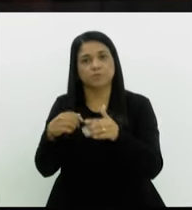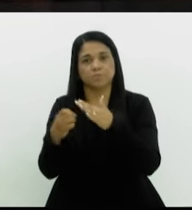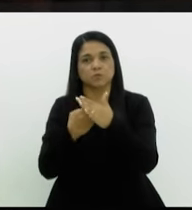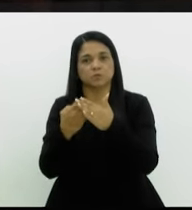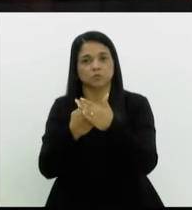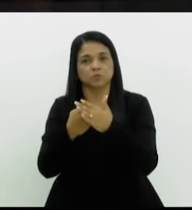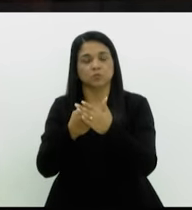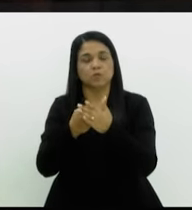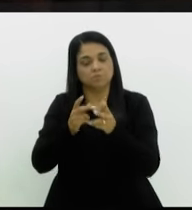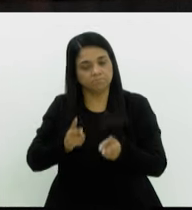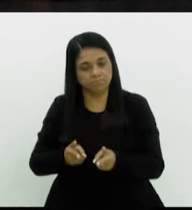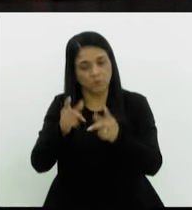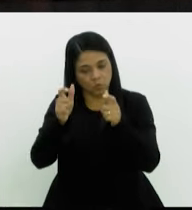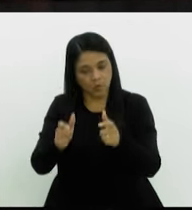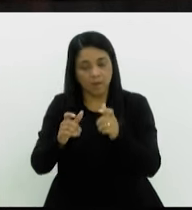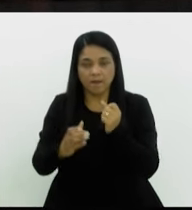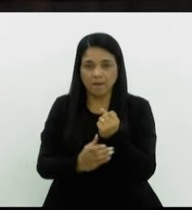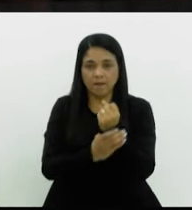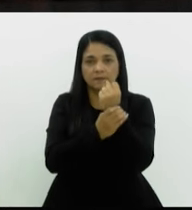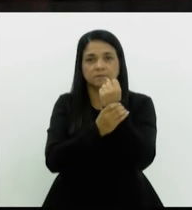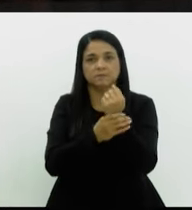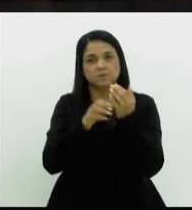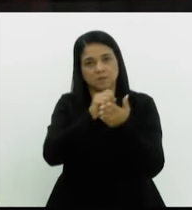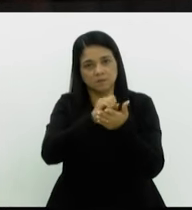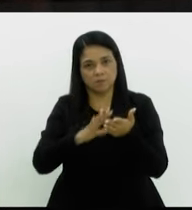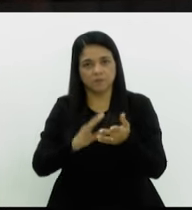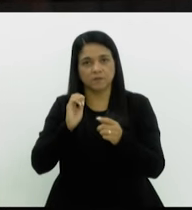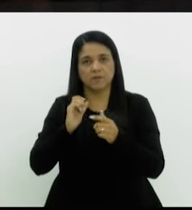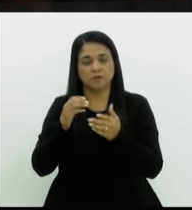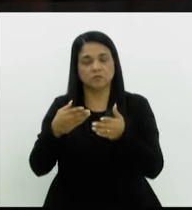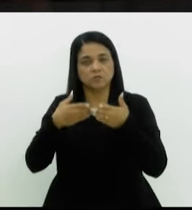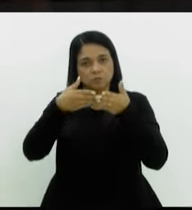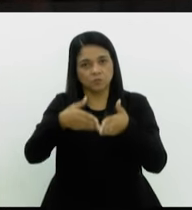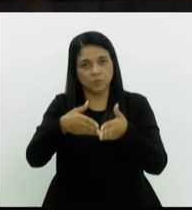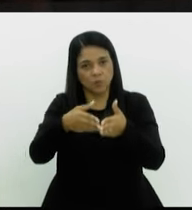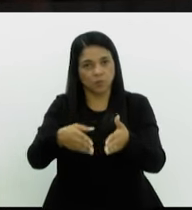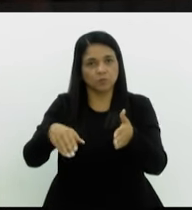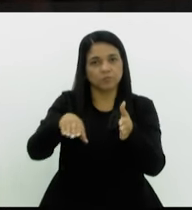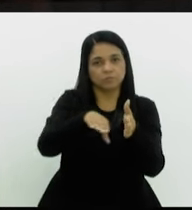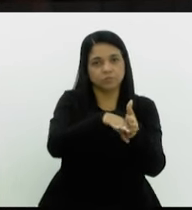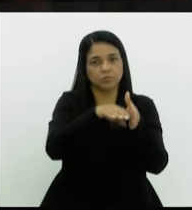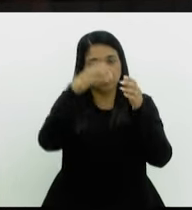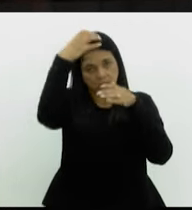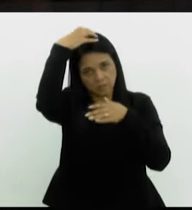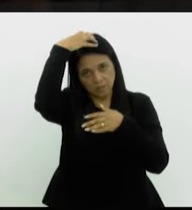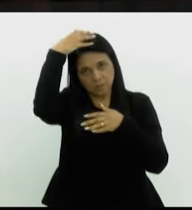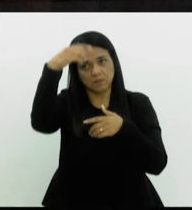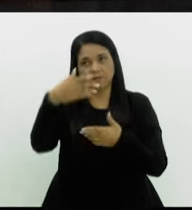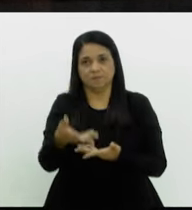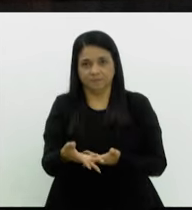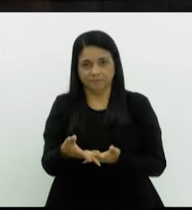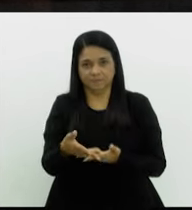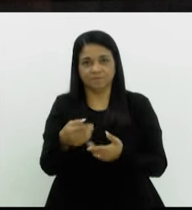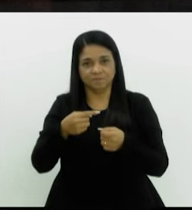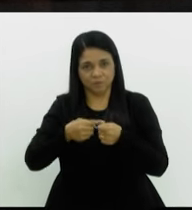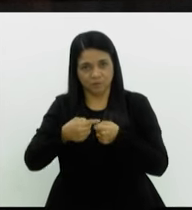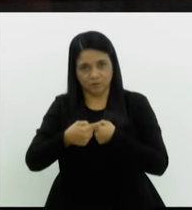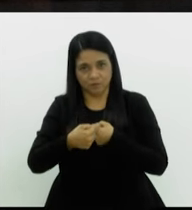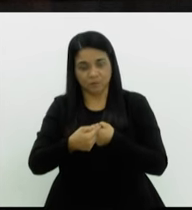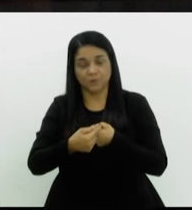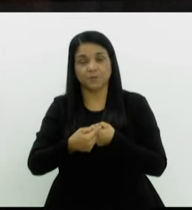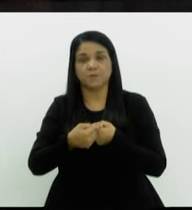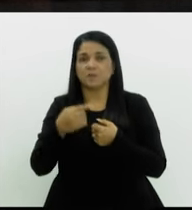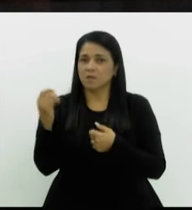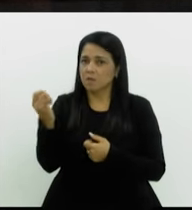local, garantindo, então, as atividades no Porto de Angra dos Reis, não é, aqui ressalvando a